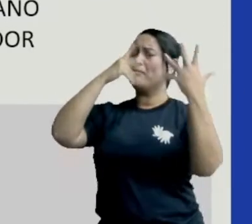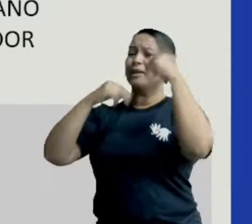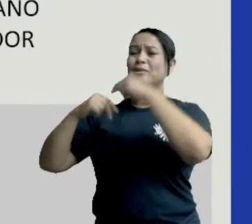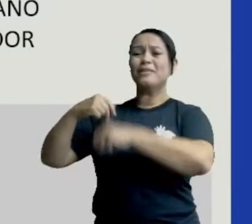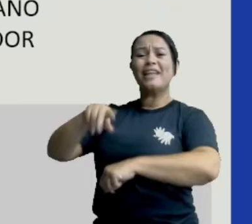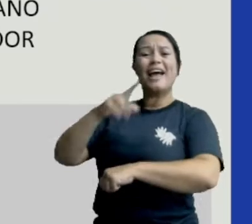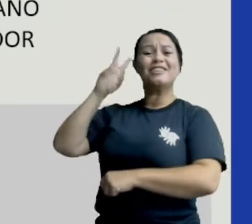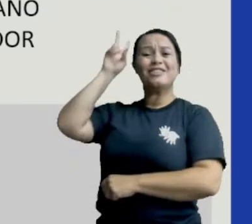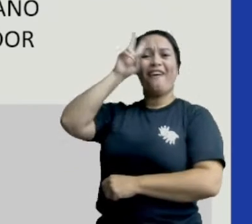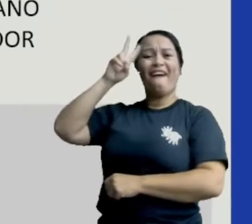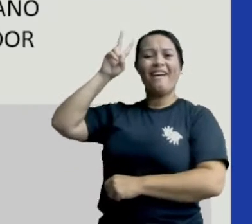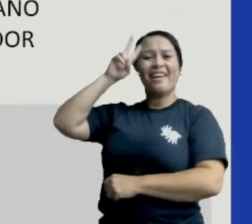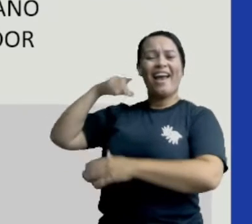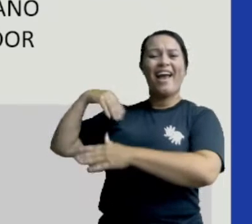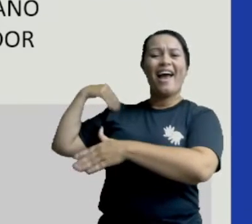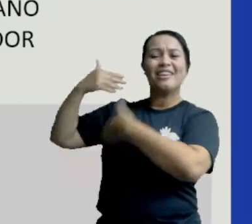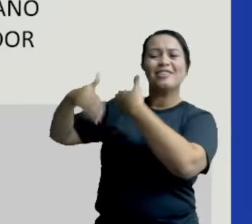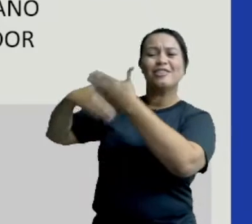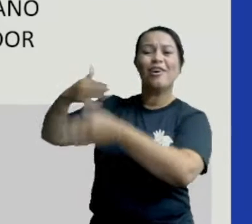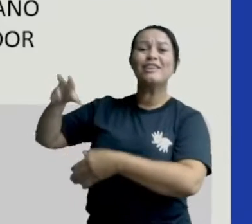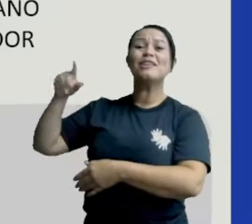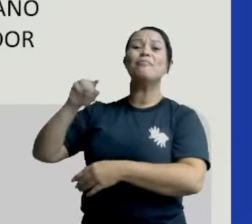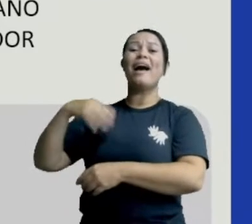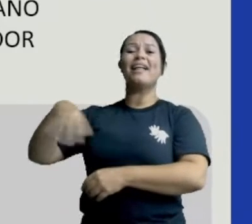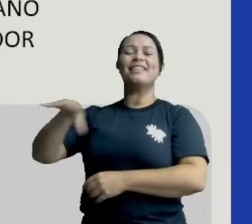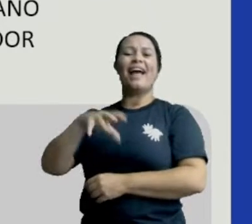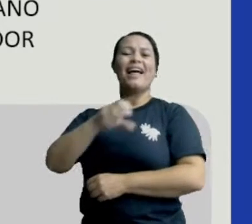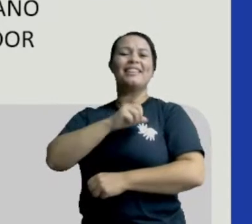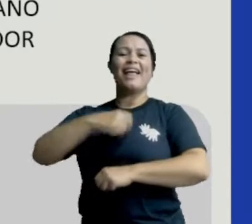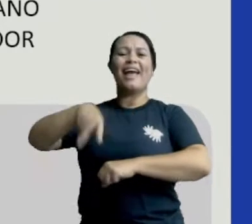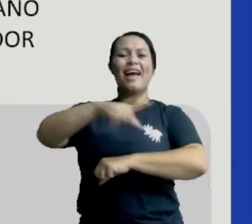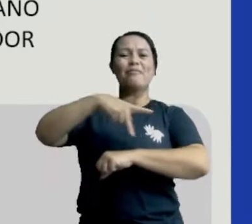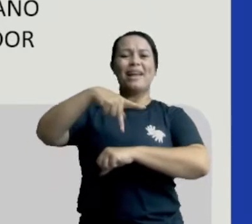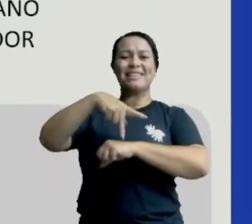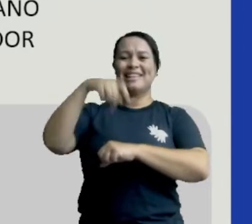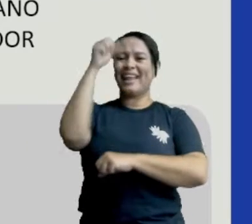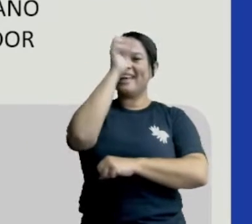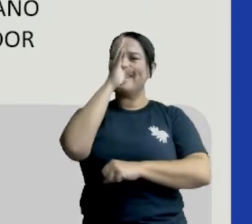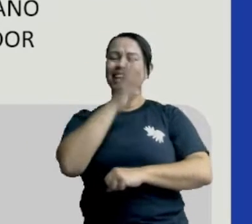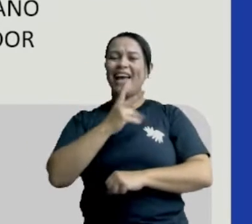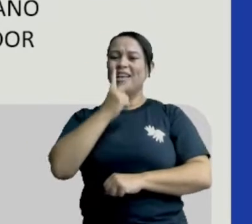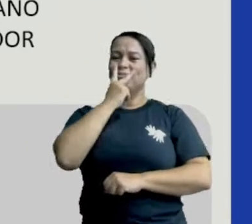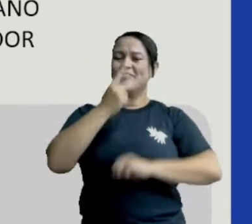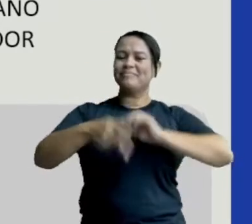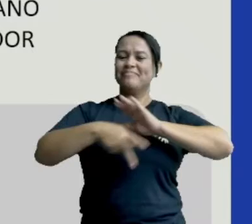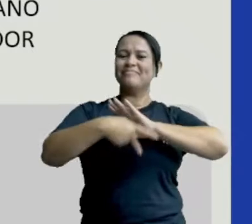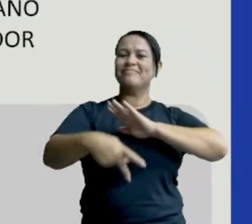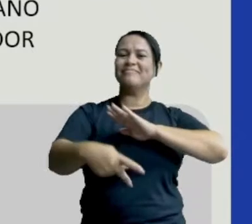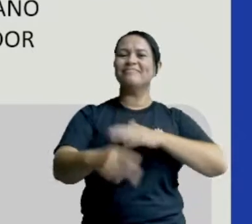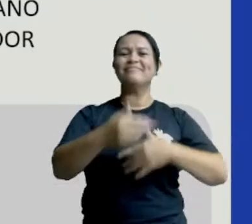escrevendo o capítulo da história de nossa amada terra brasileira.